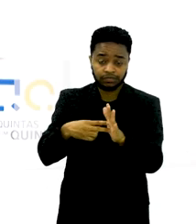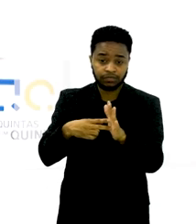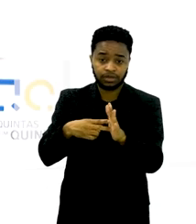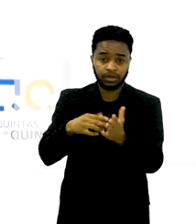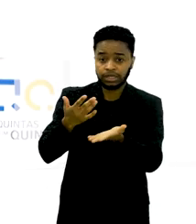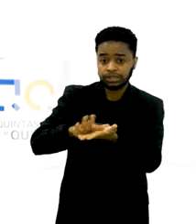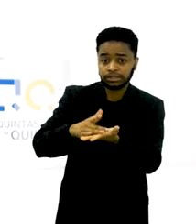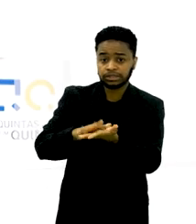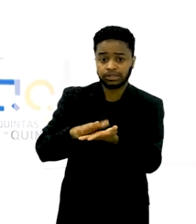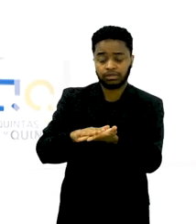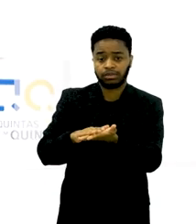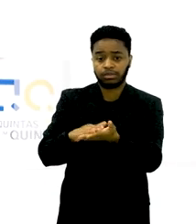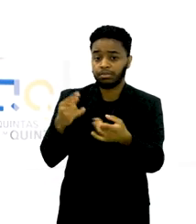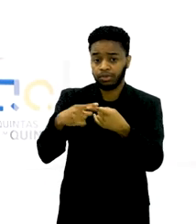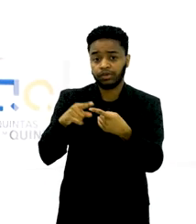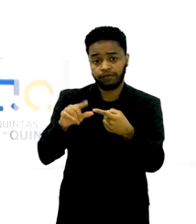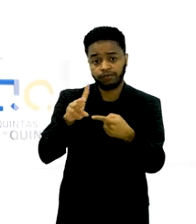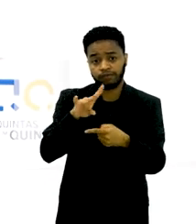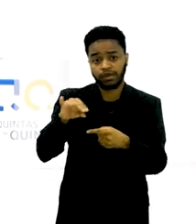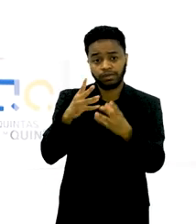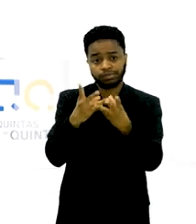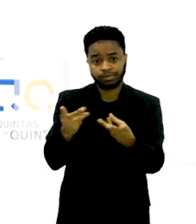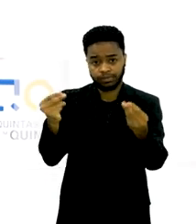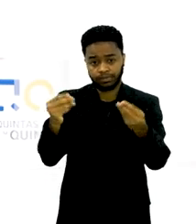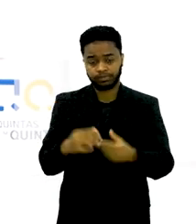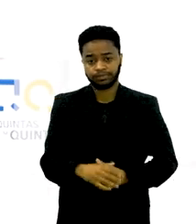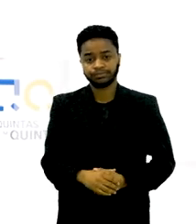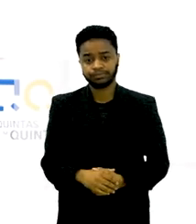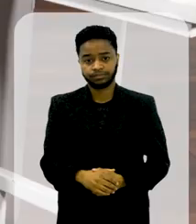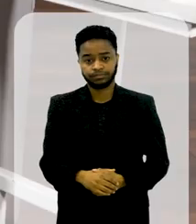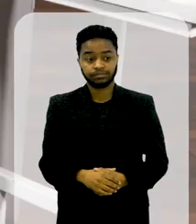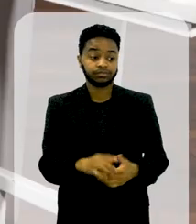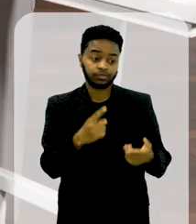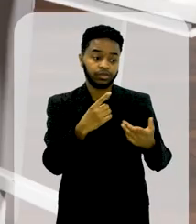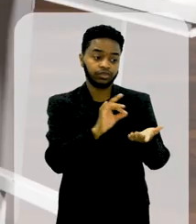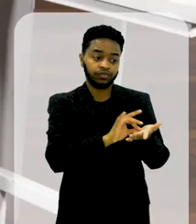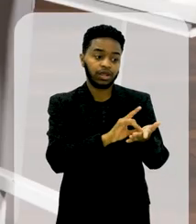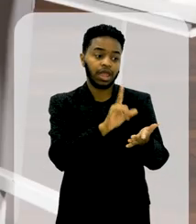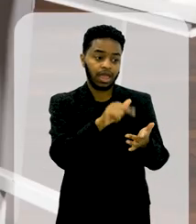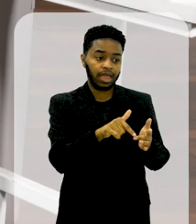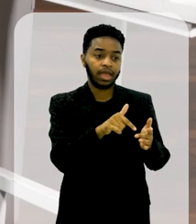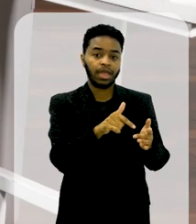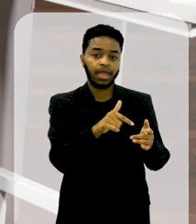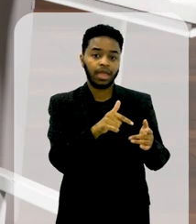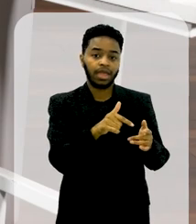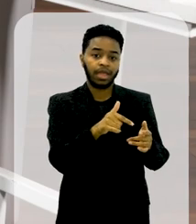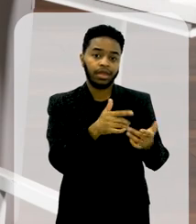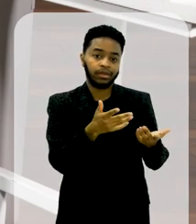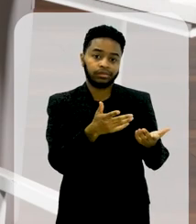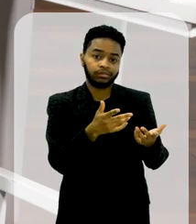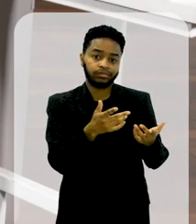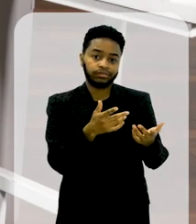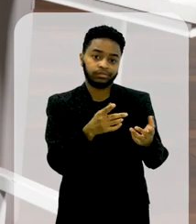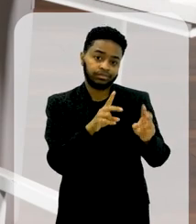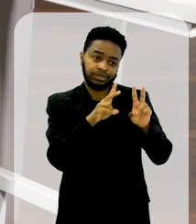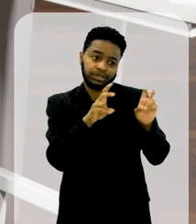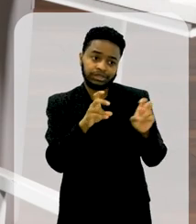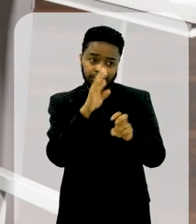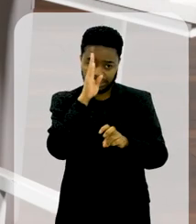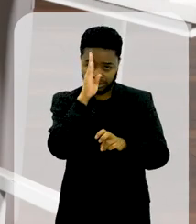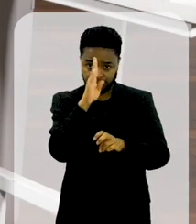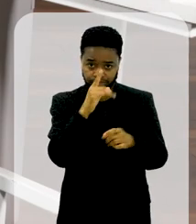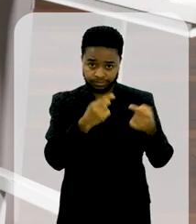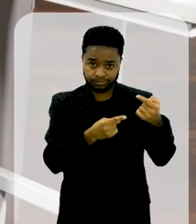o que que é o samba de terreiro ele vai desaparecer e essa é uma das suas missões né E essa é uma das minhas missões olha e ela não é